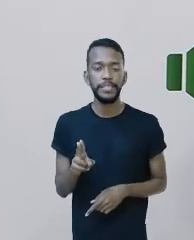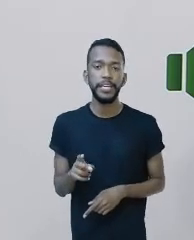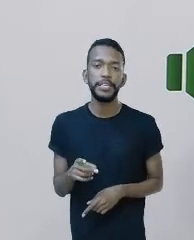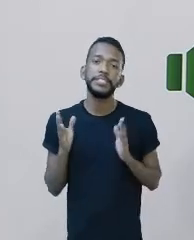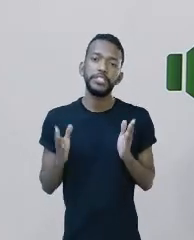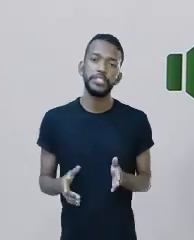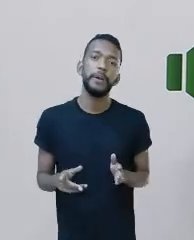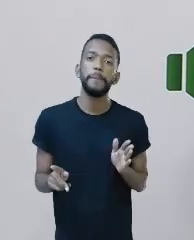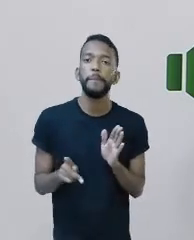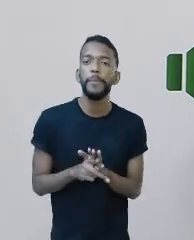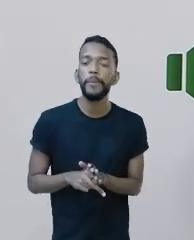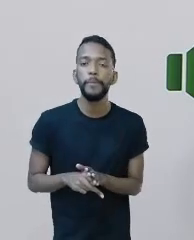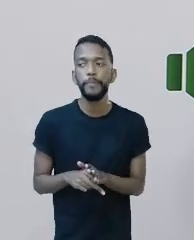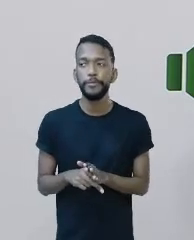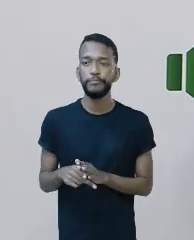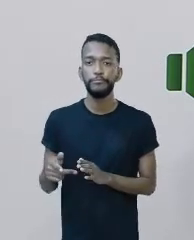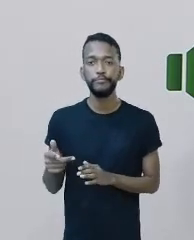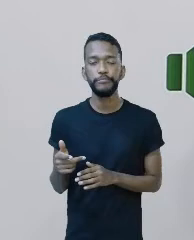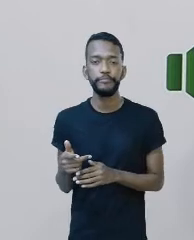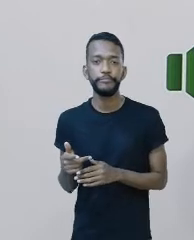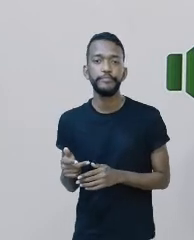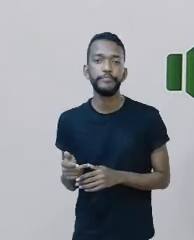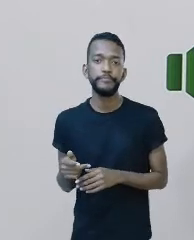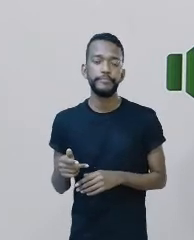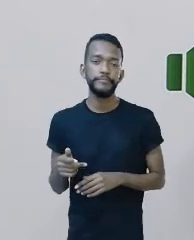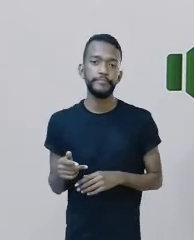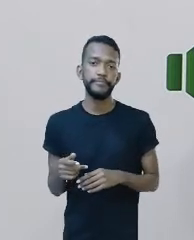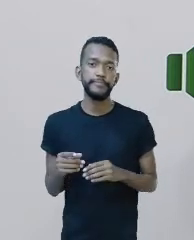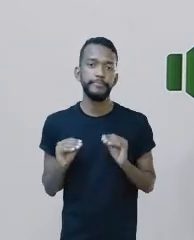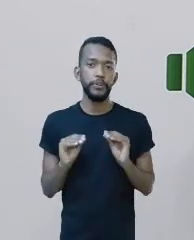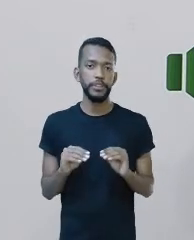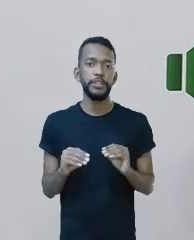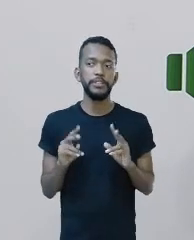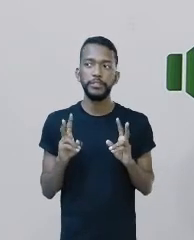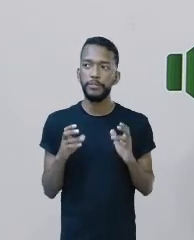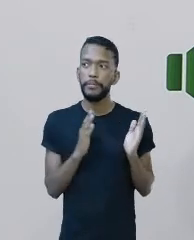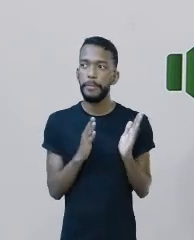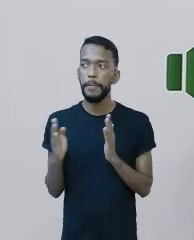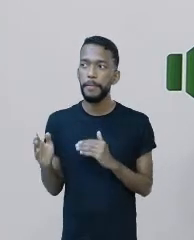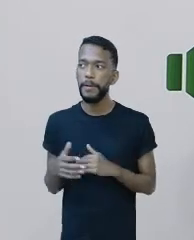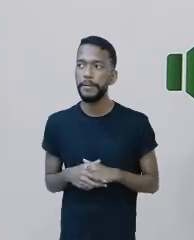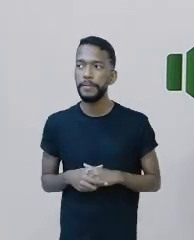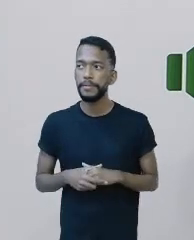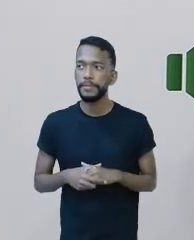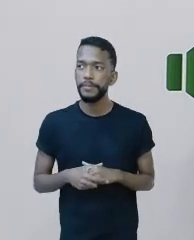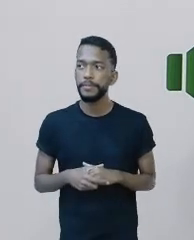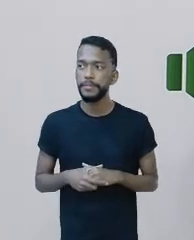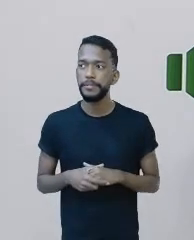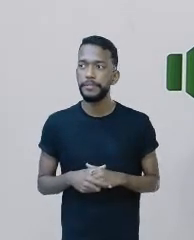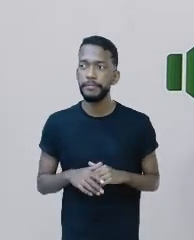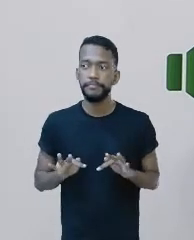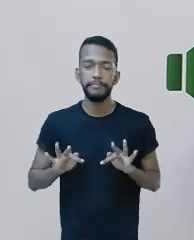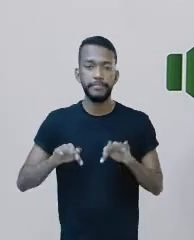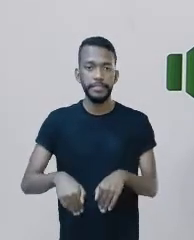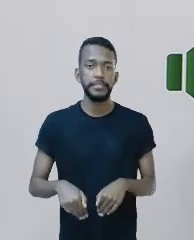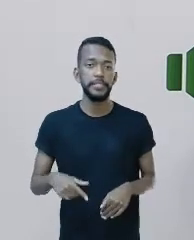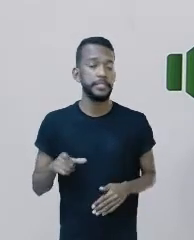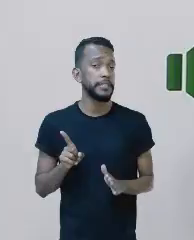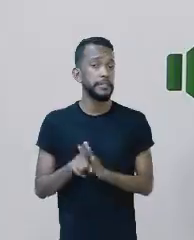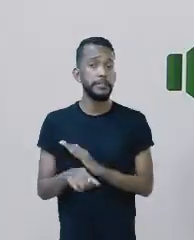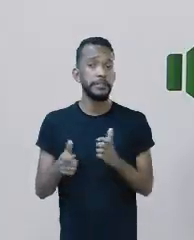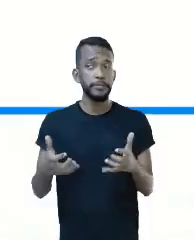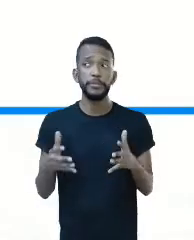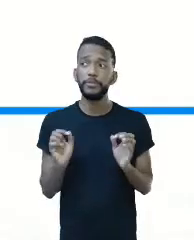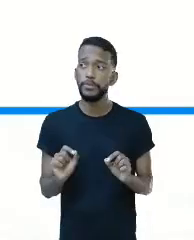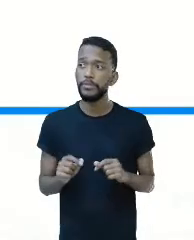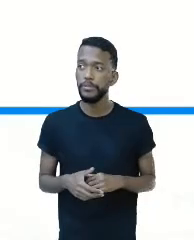está representado no quadro valor de lugar. Aí, para encerrar, diz o